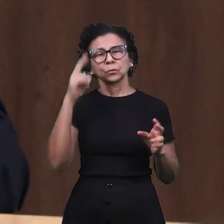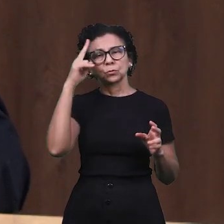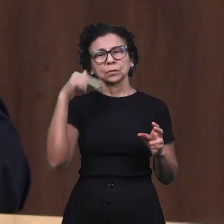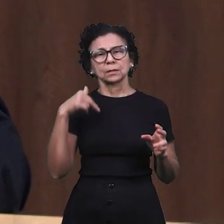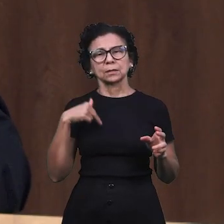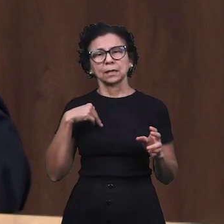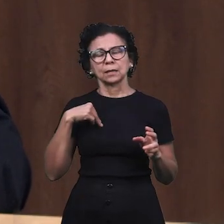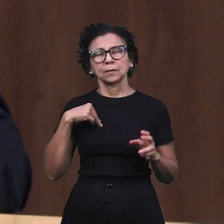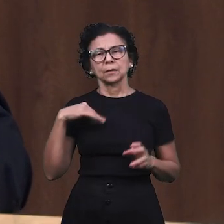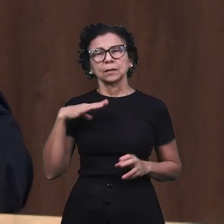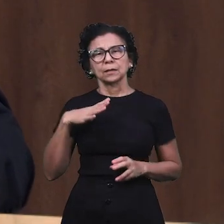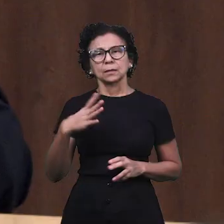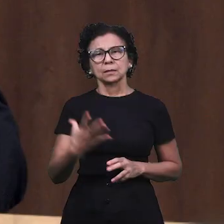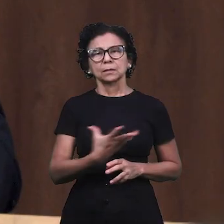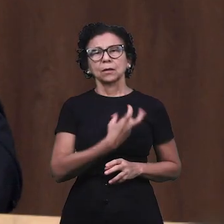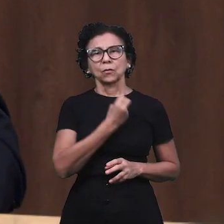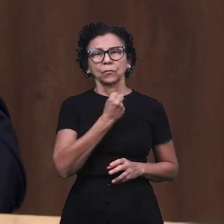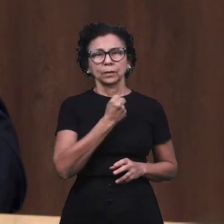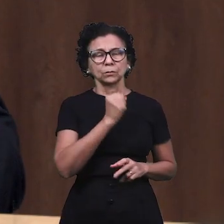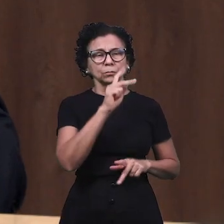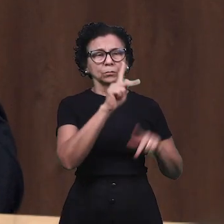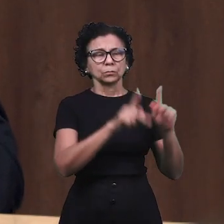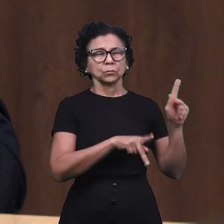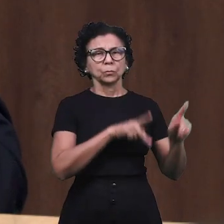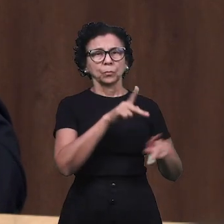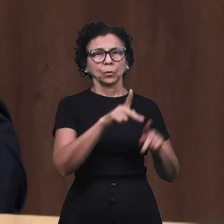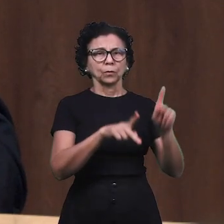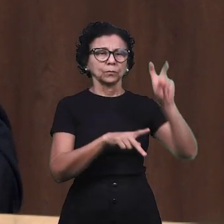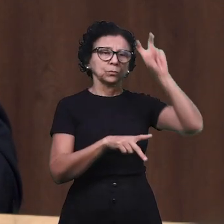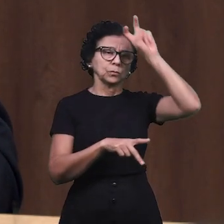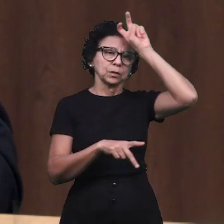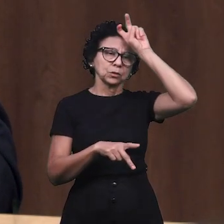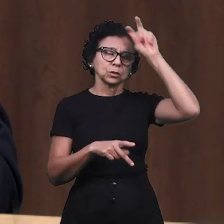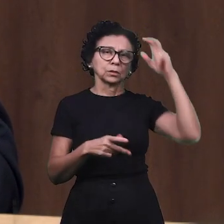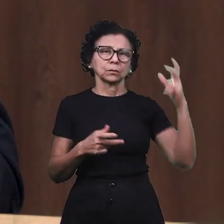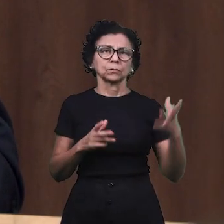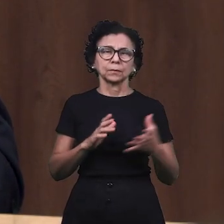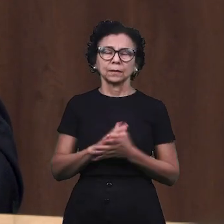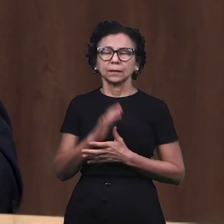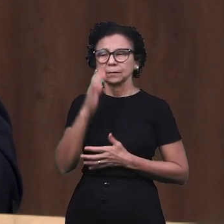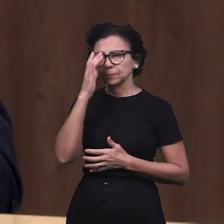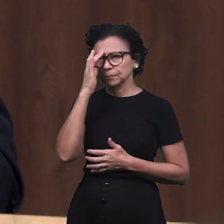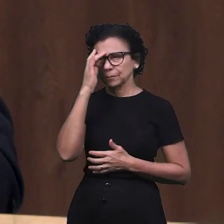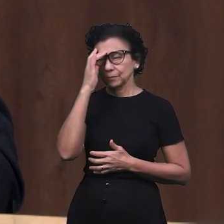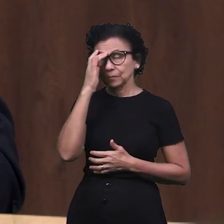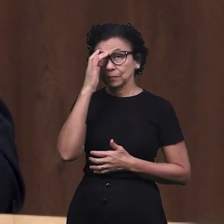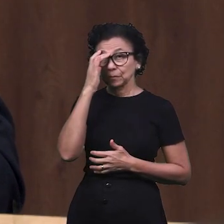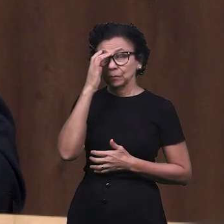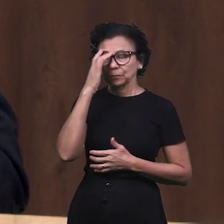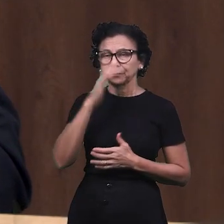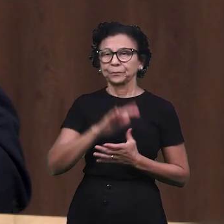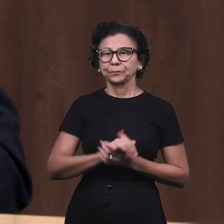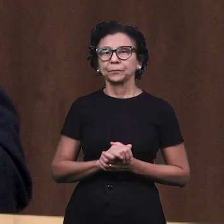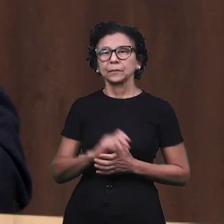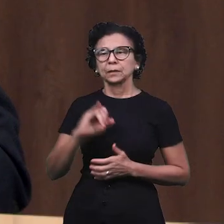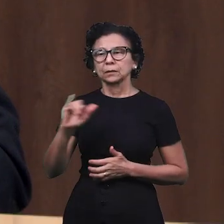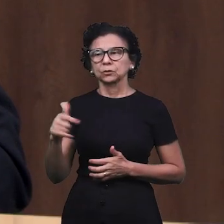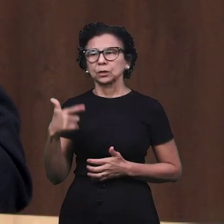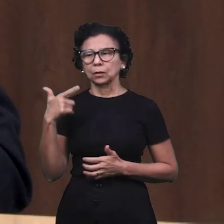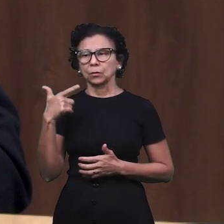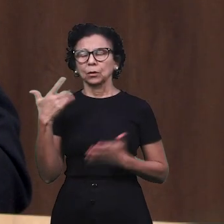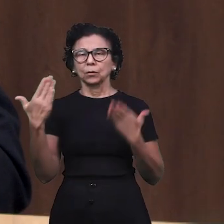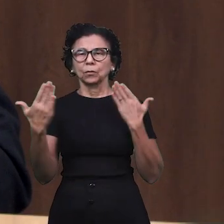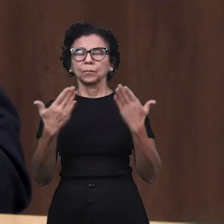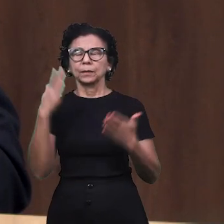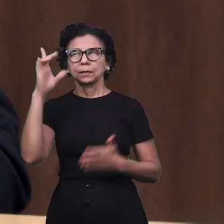tipo do Senhor Jesus, o pai de José, Jacó, é um tipo de Deus. E quando os irmãos